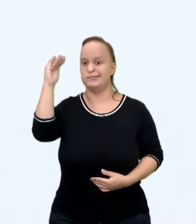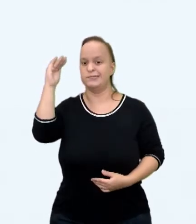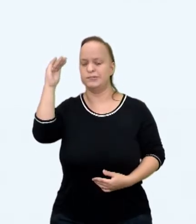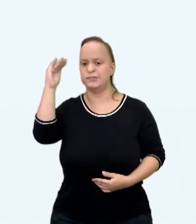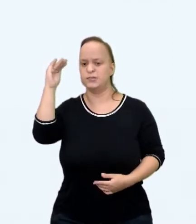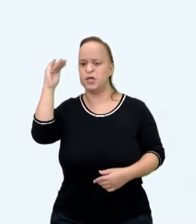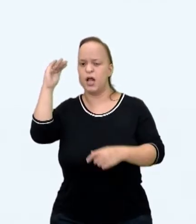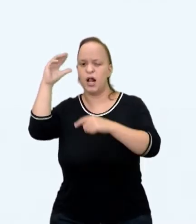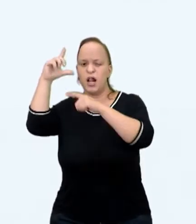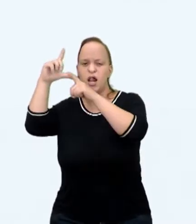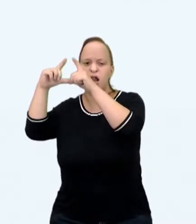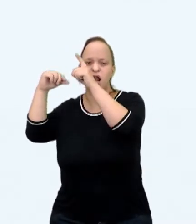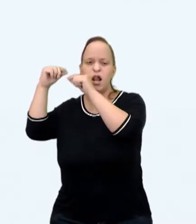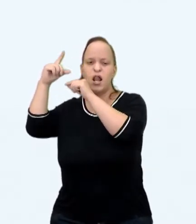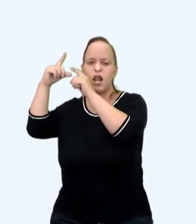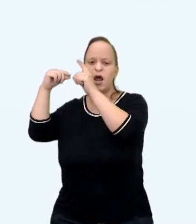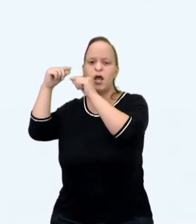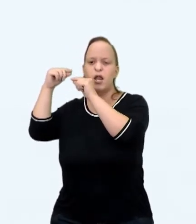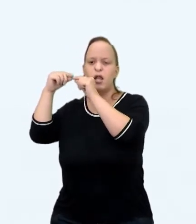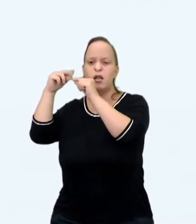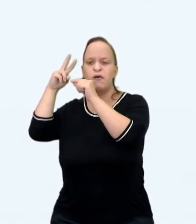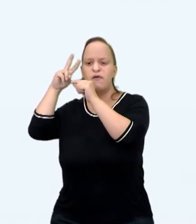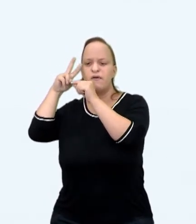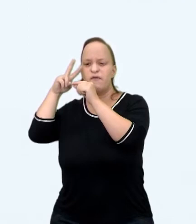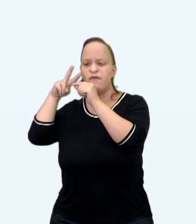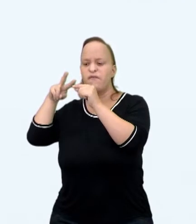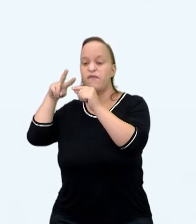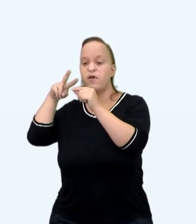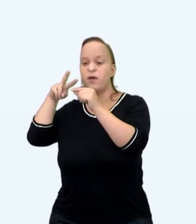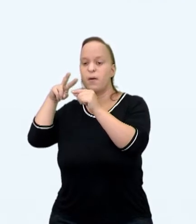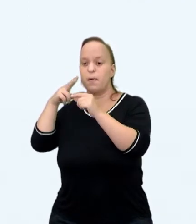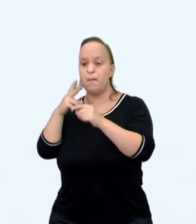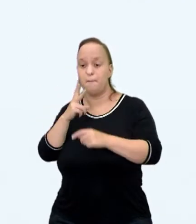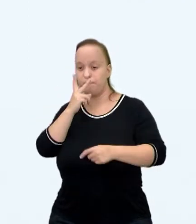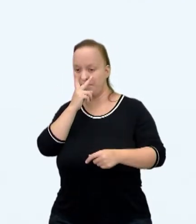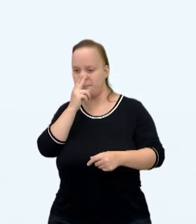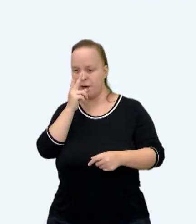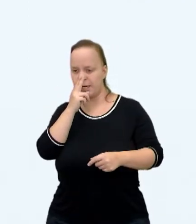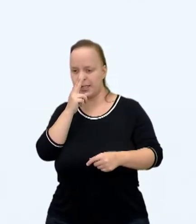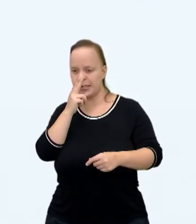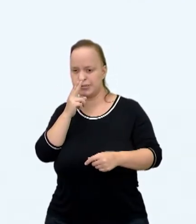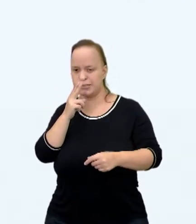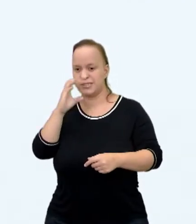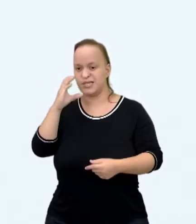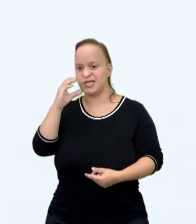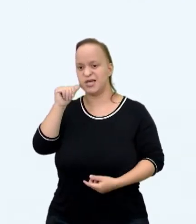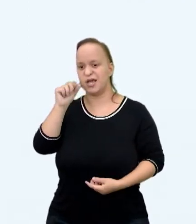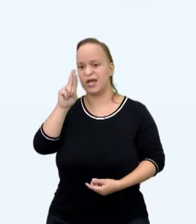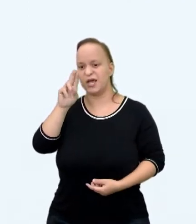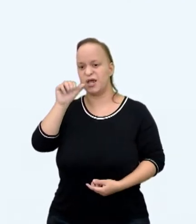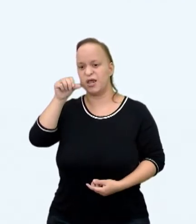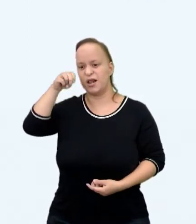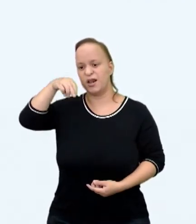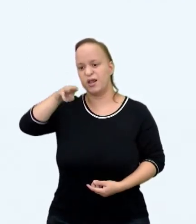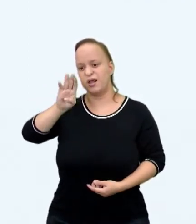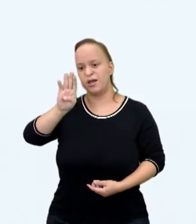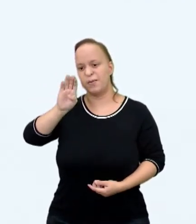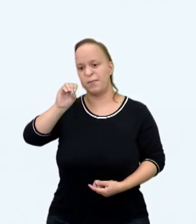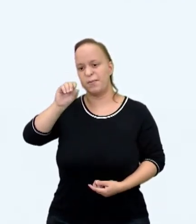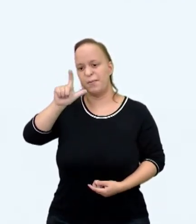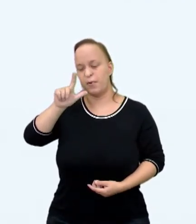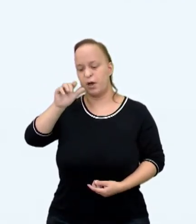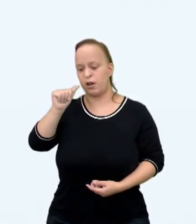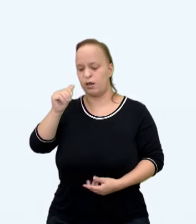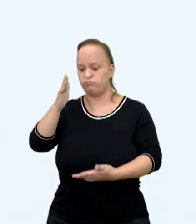estrela nos relembrar a fruta carambola cortada. Vemos que as cores neste anúncio são bem